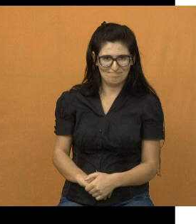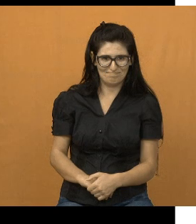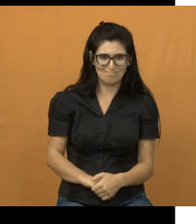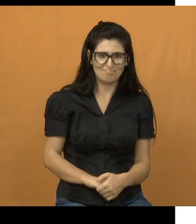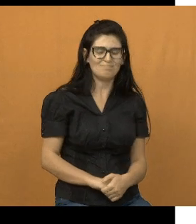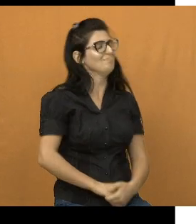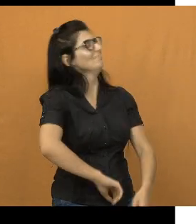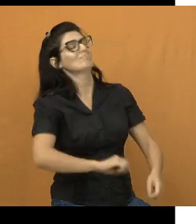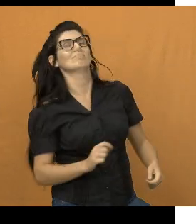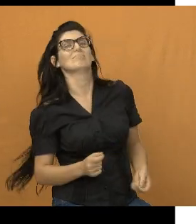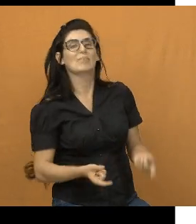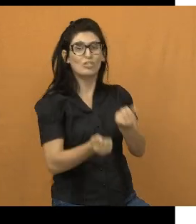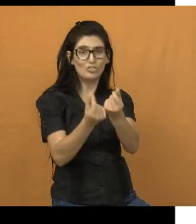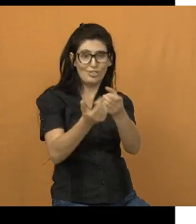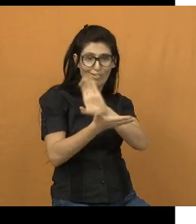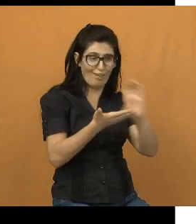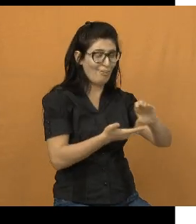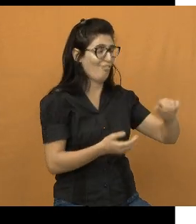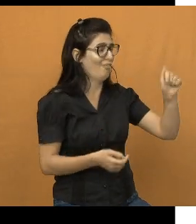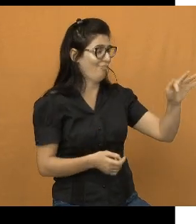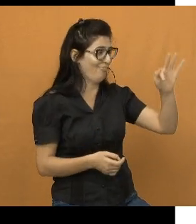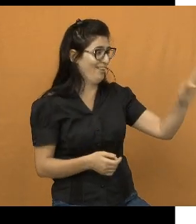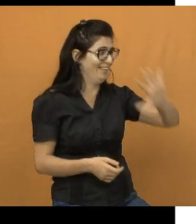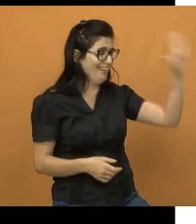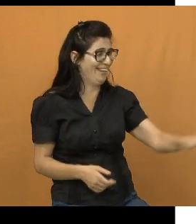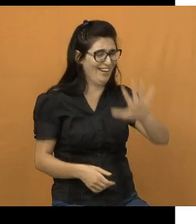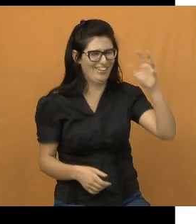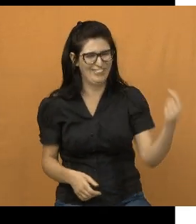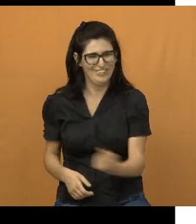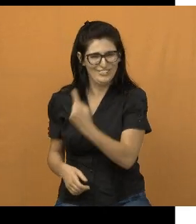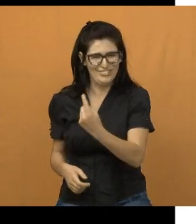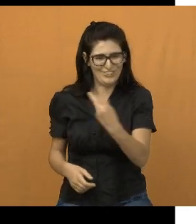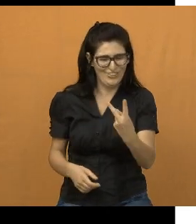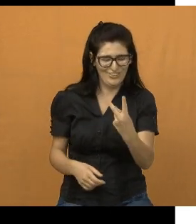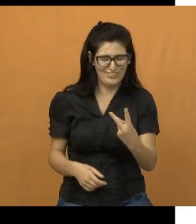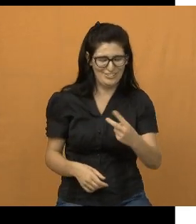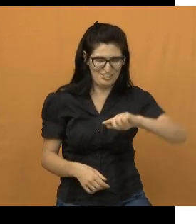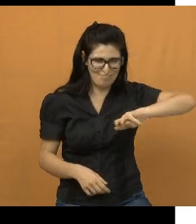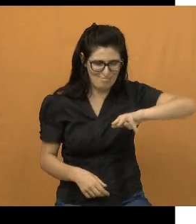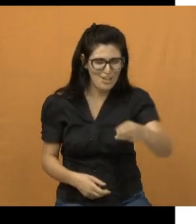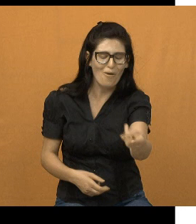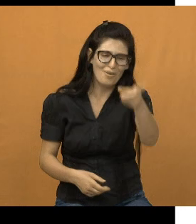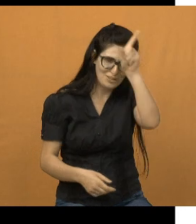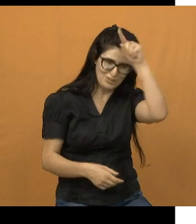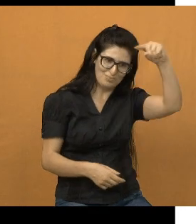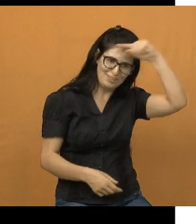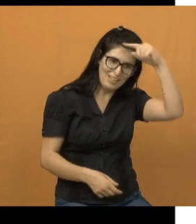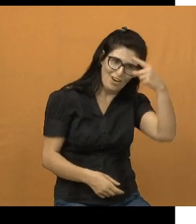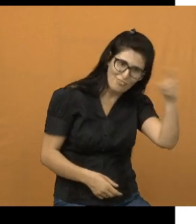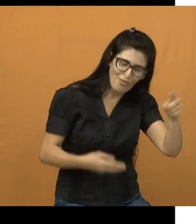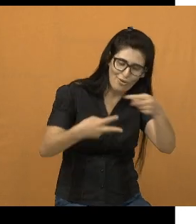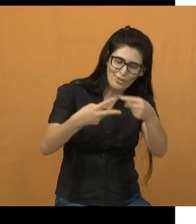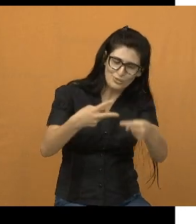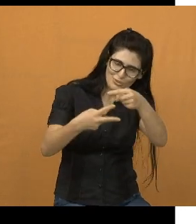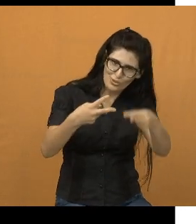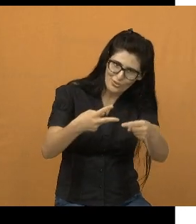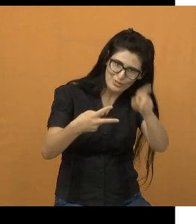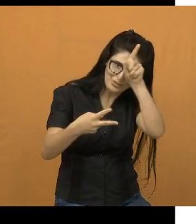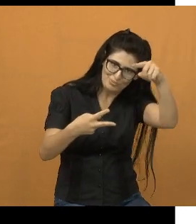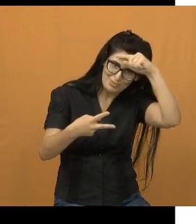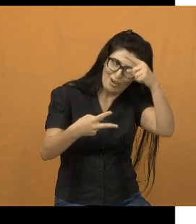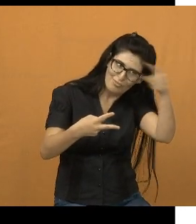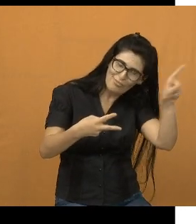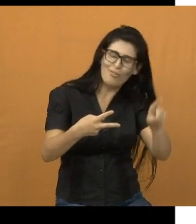Os recursos federais, 12.700.000 foram para os hospitais, os 2 hospitais que nós trabalhamos,